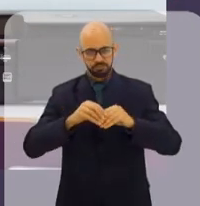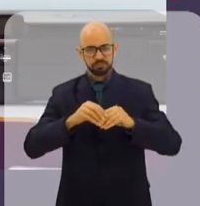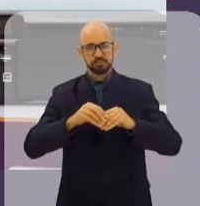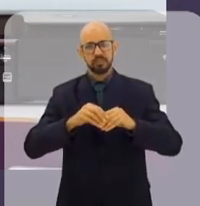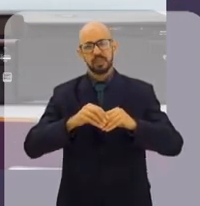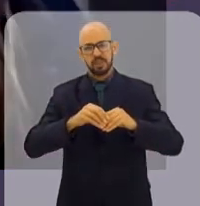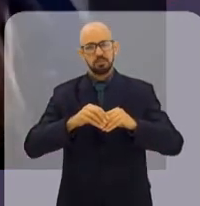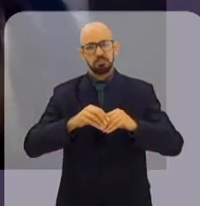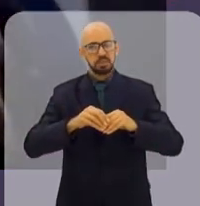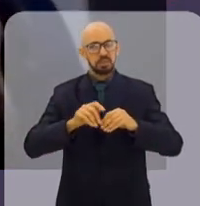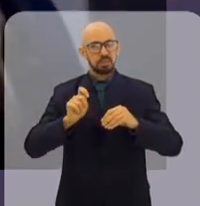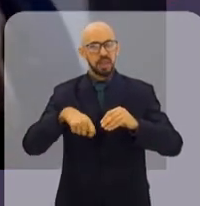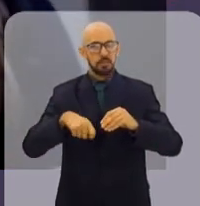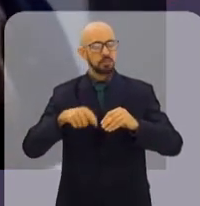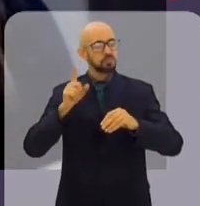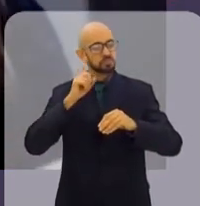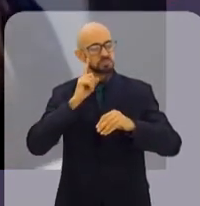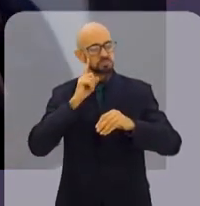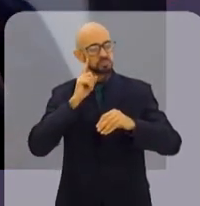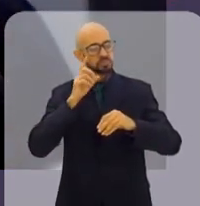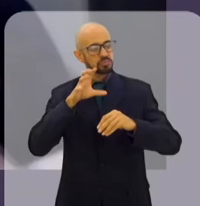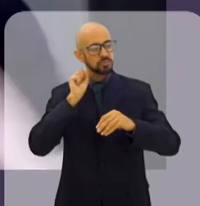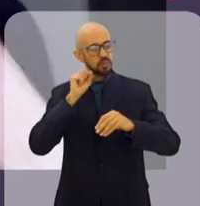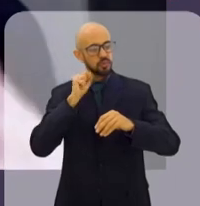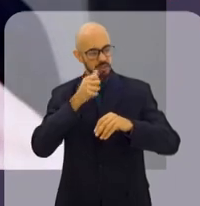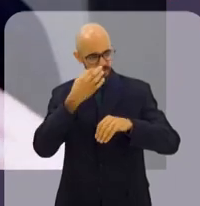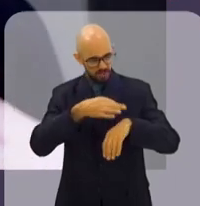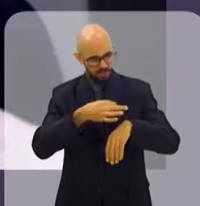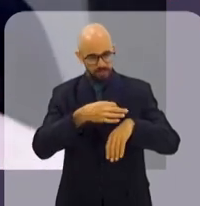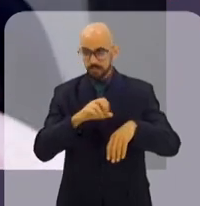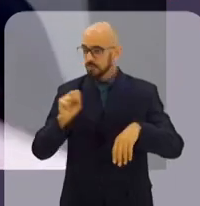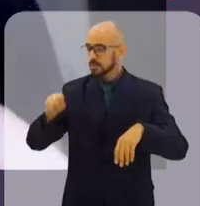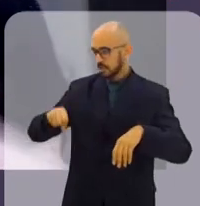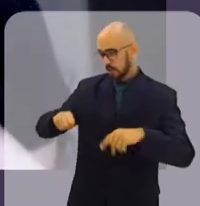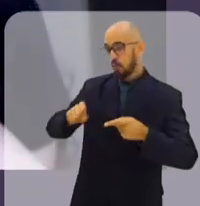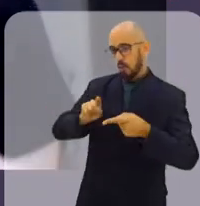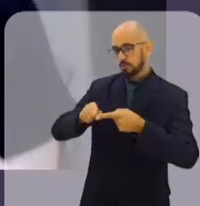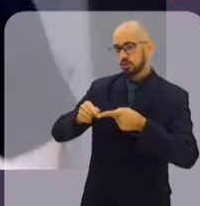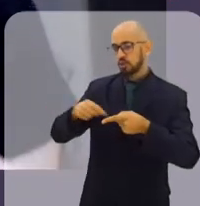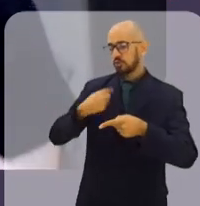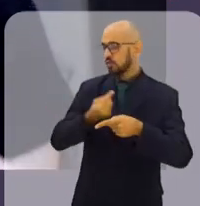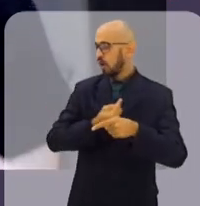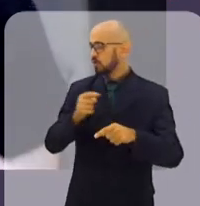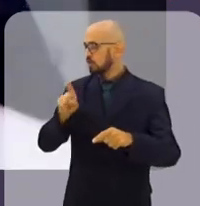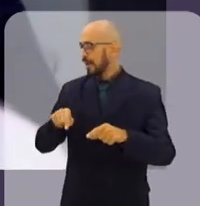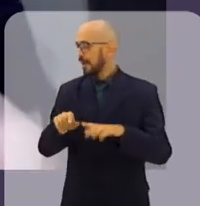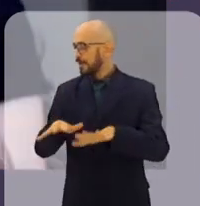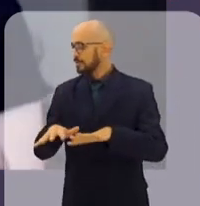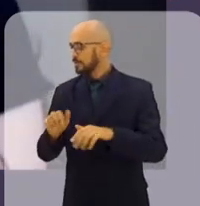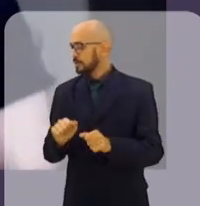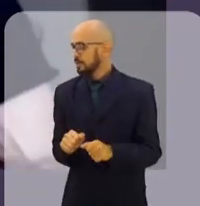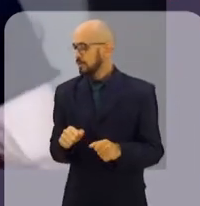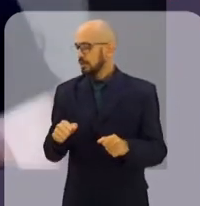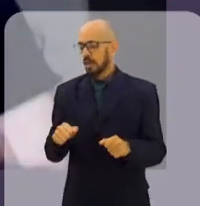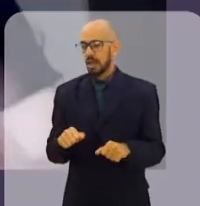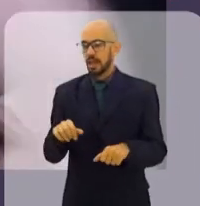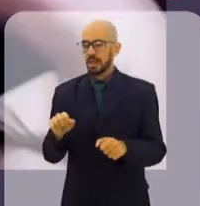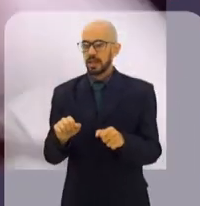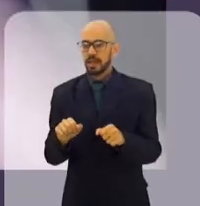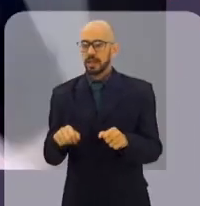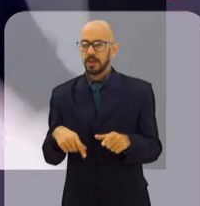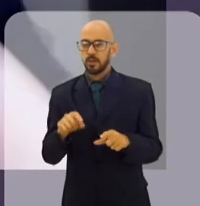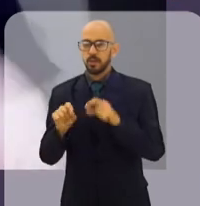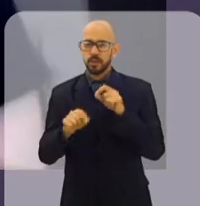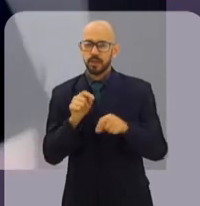pessoas. Sim, esse era o objetivo, tirar um pouco aquele modo que a gente faz ciência normalmente, que é numa linguagem específica,